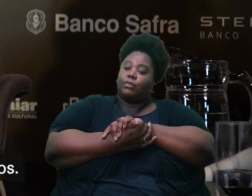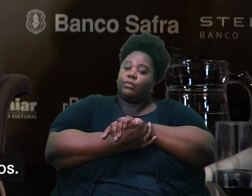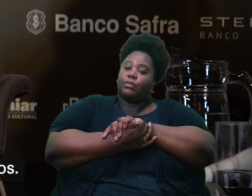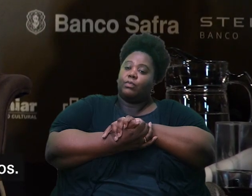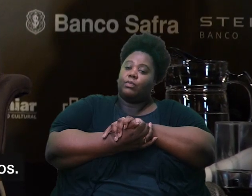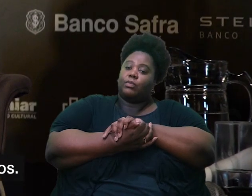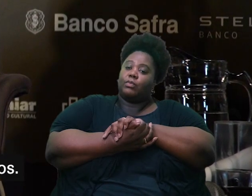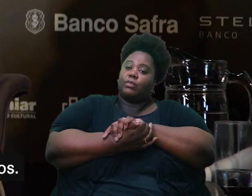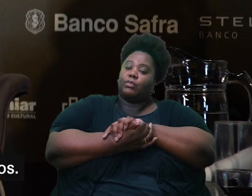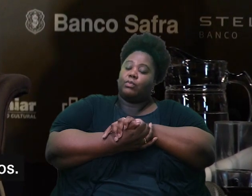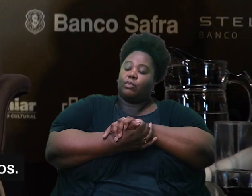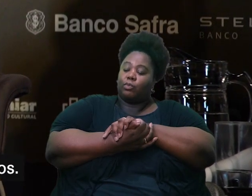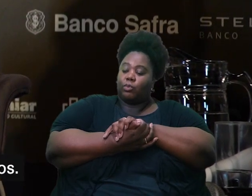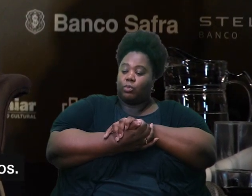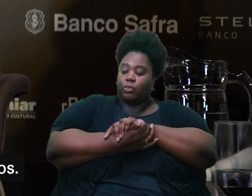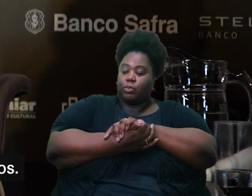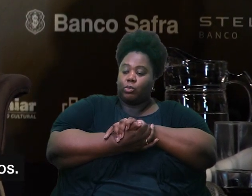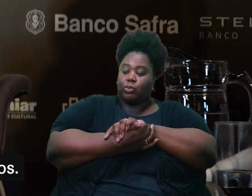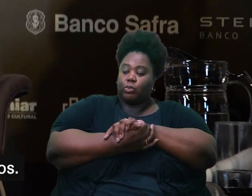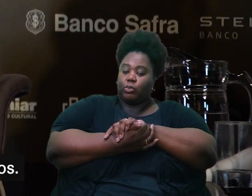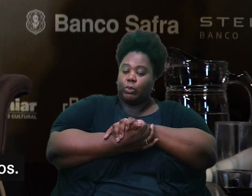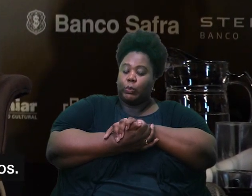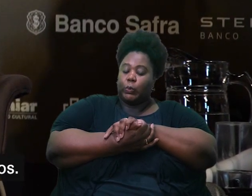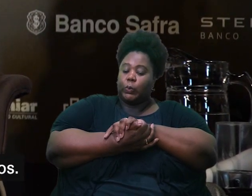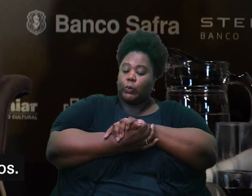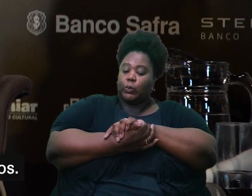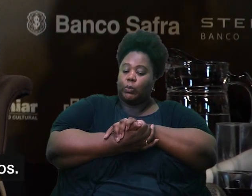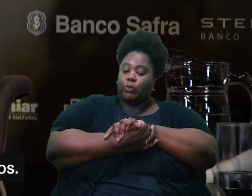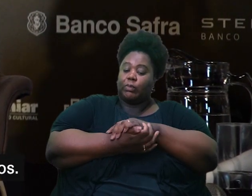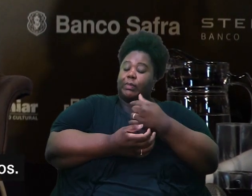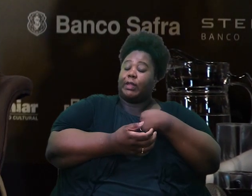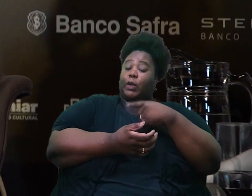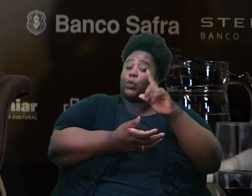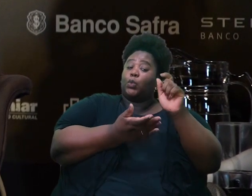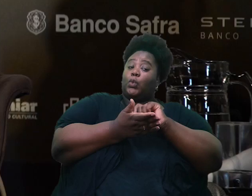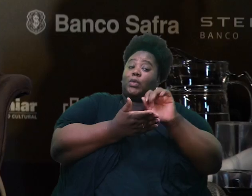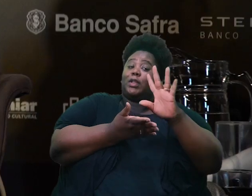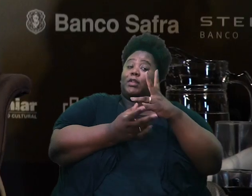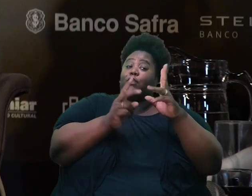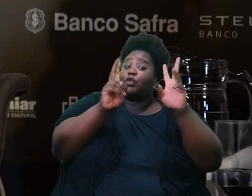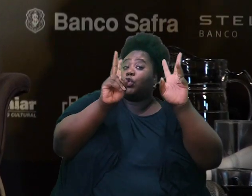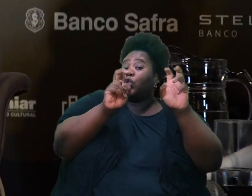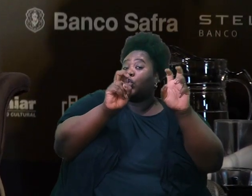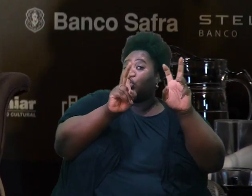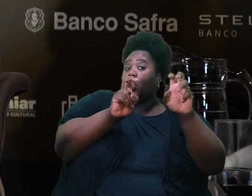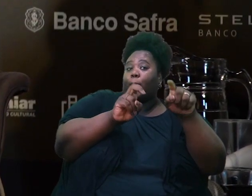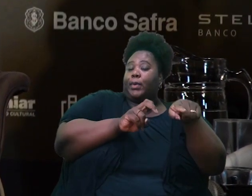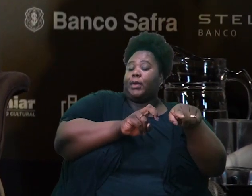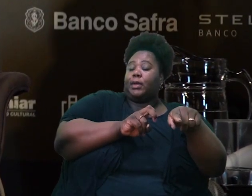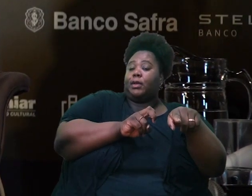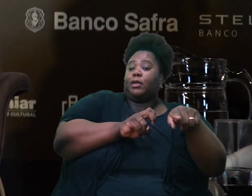eu não escrevo sobre os encantados. Não é? Assim,